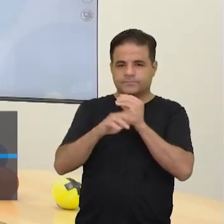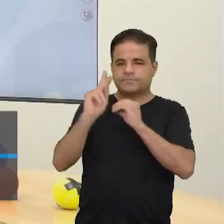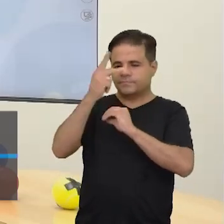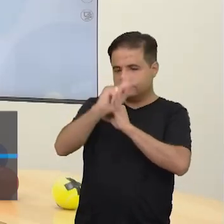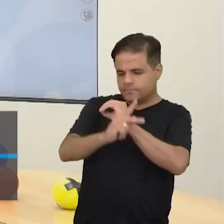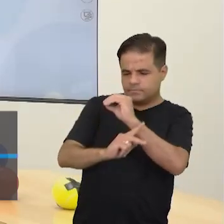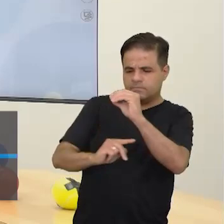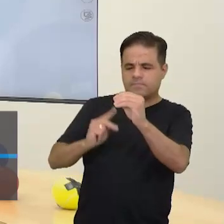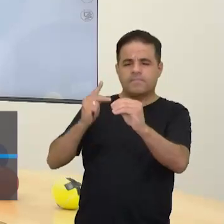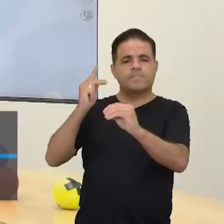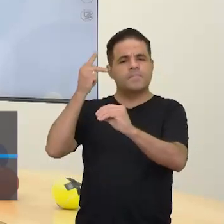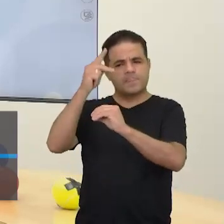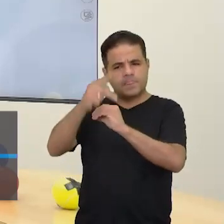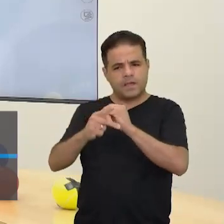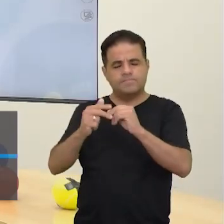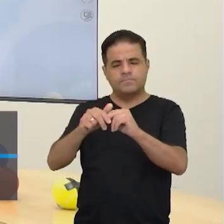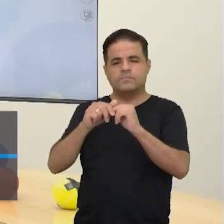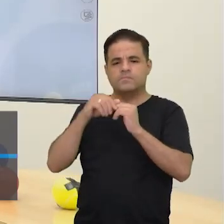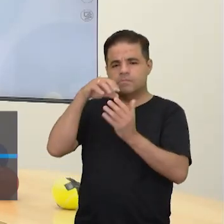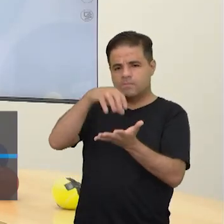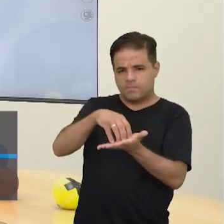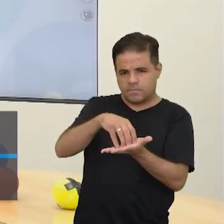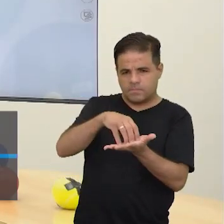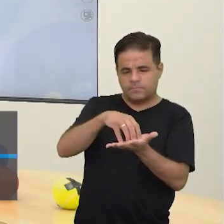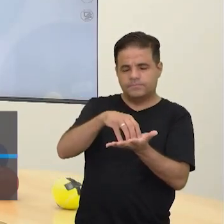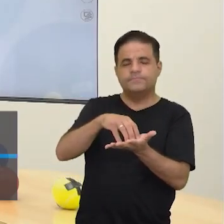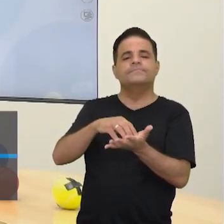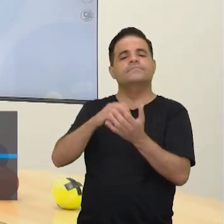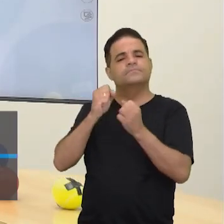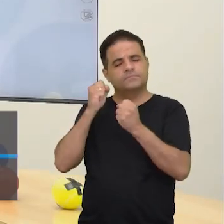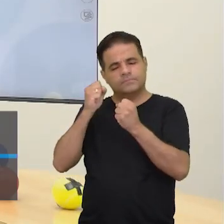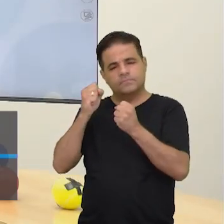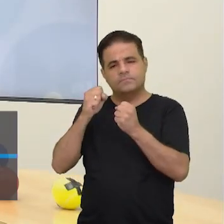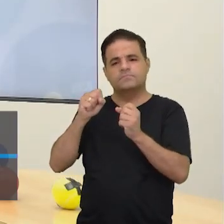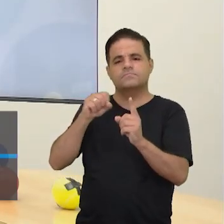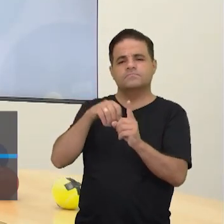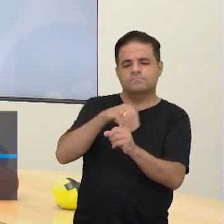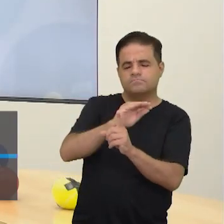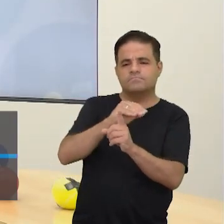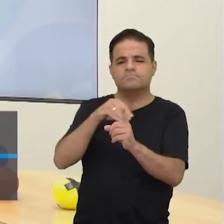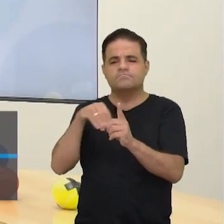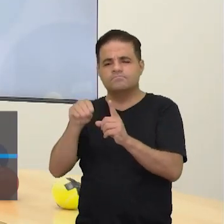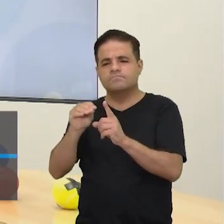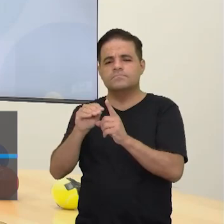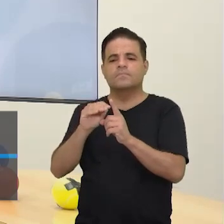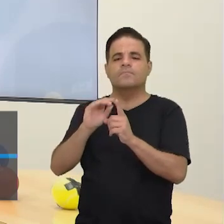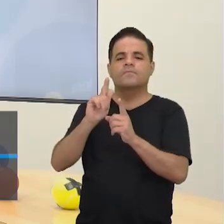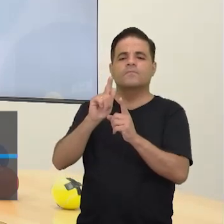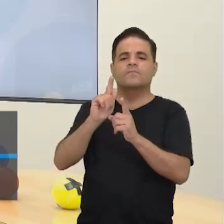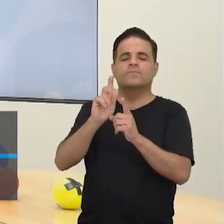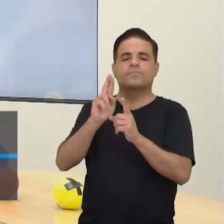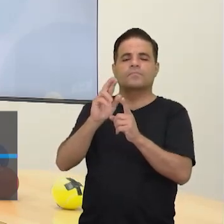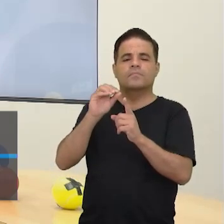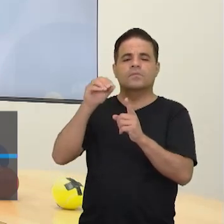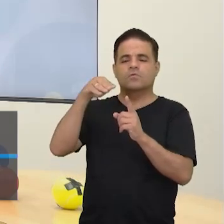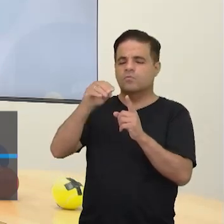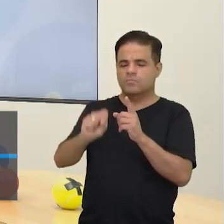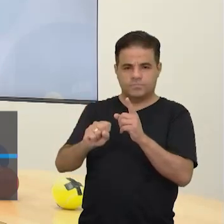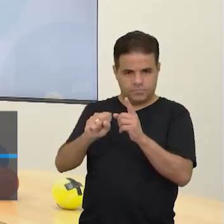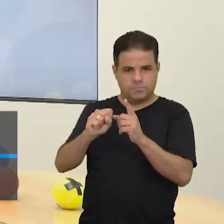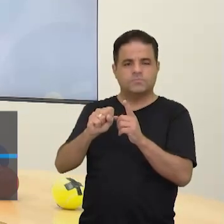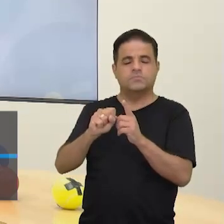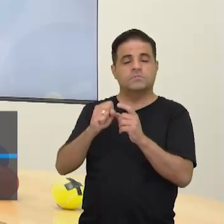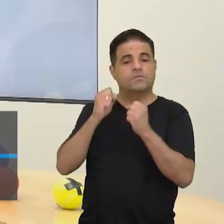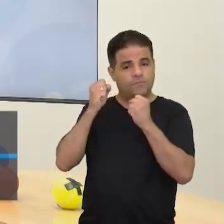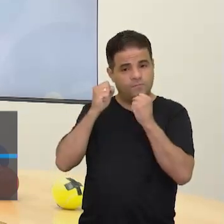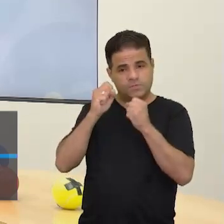ali junto ali, dentro do núcleo, essa força aqui é a força forte mediada pelos gluons. Certo? Uma partícula mediadora da